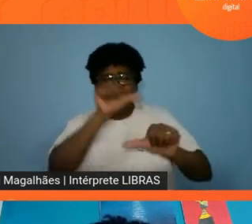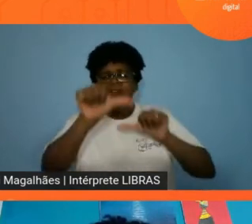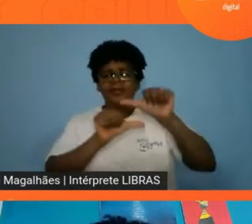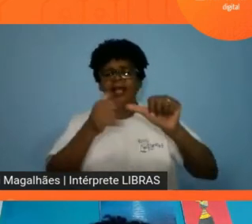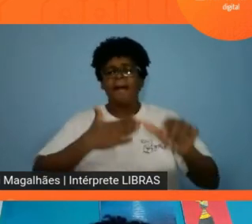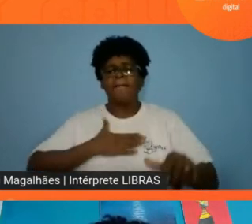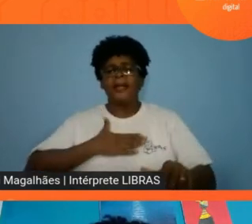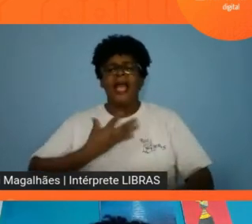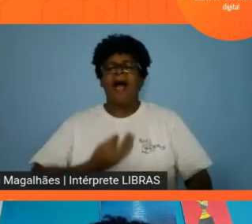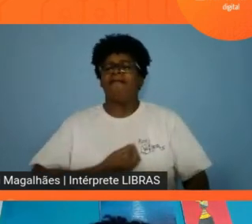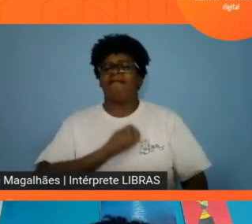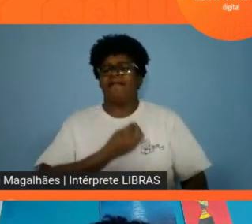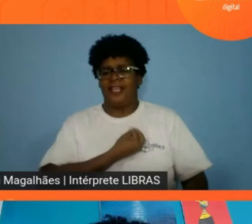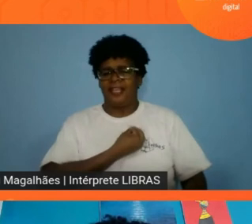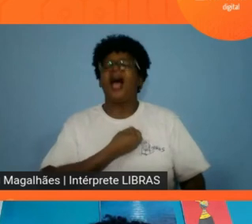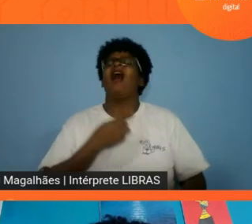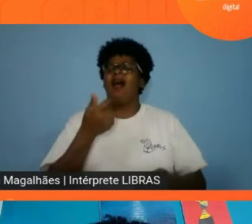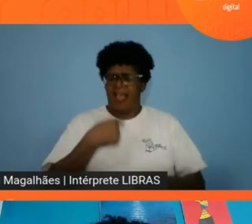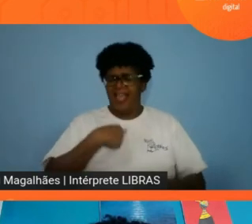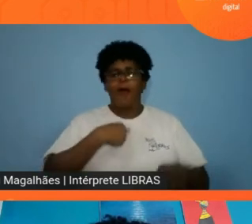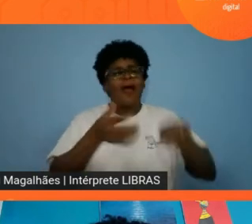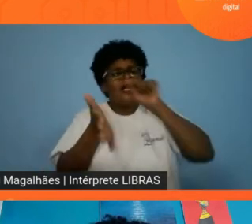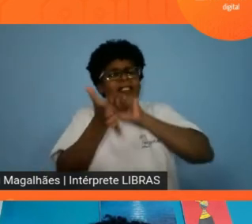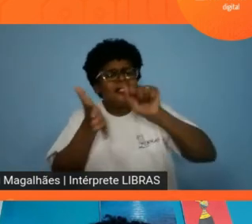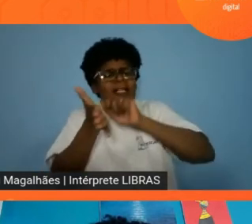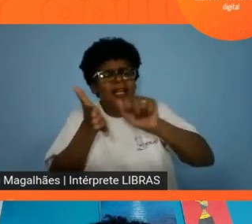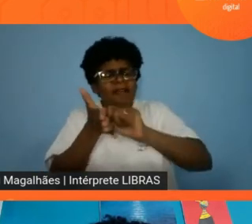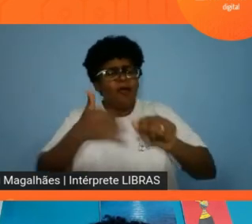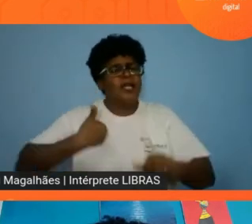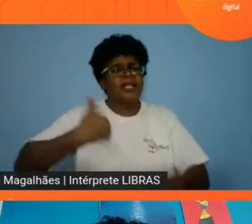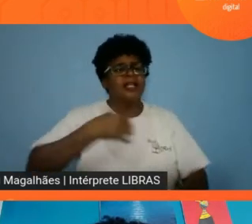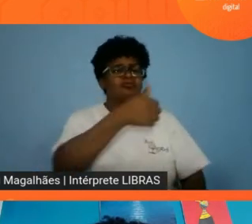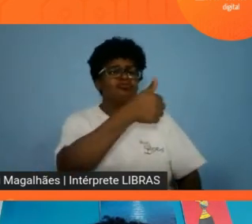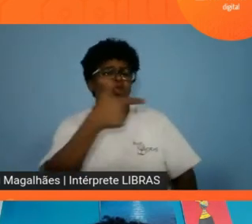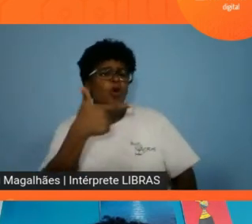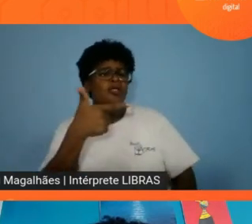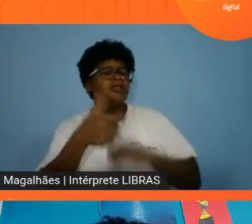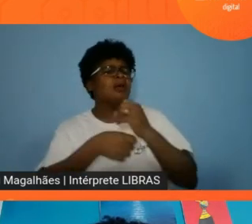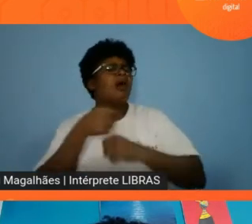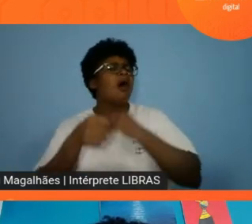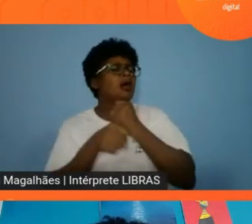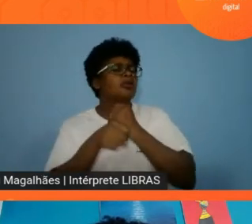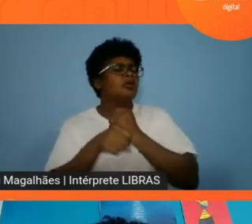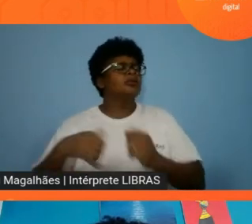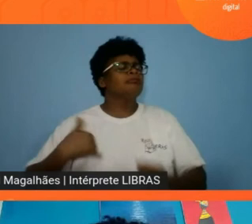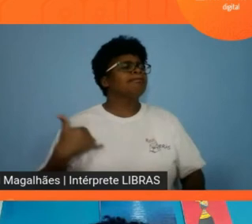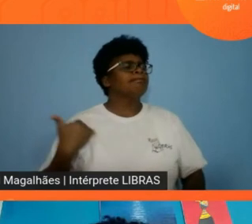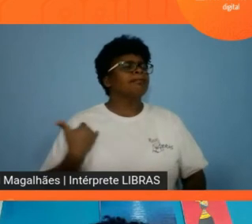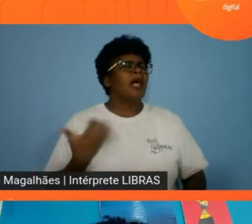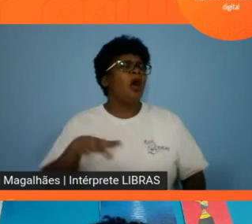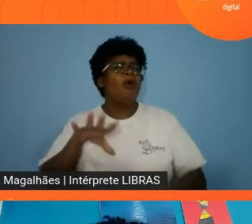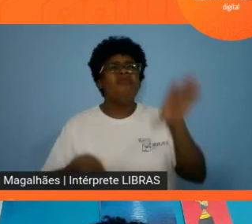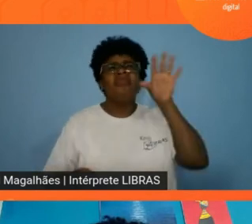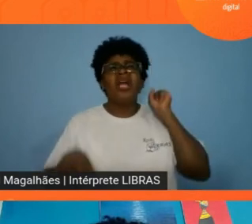o seguinte: eu escrevo desde os 12 anos. E eu só lia poesias de